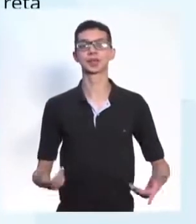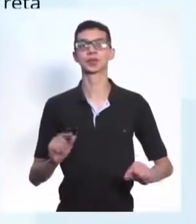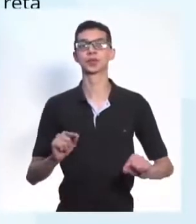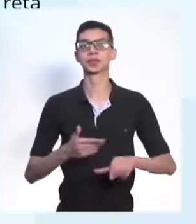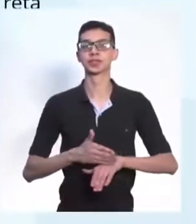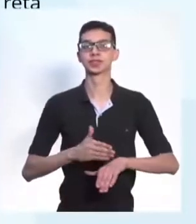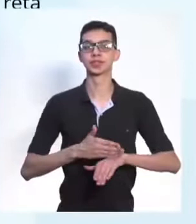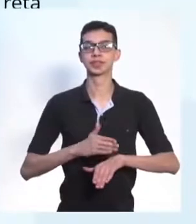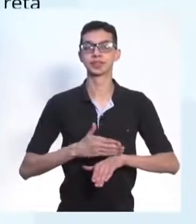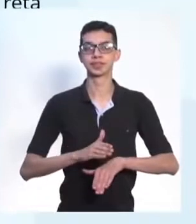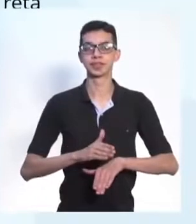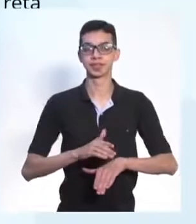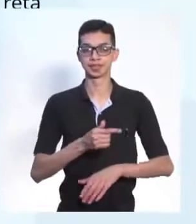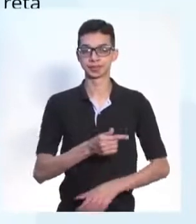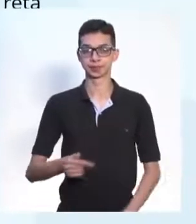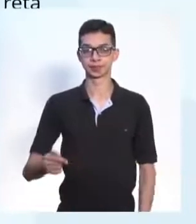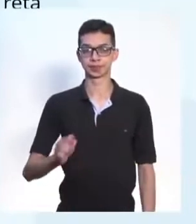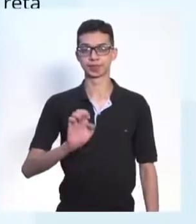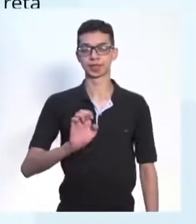segunda parte,